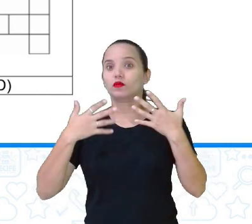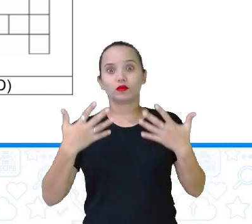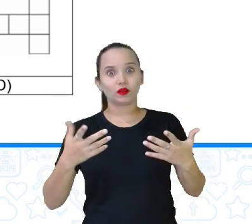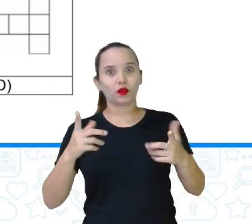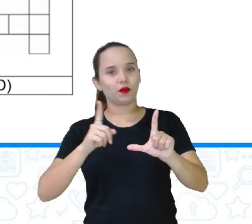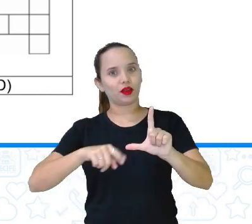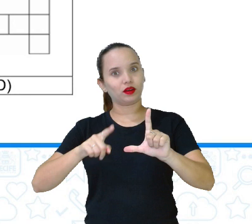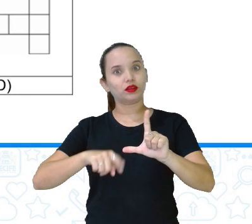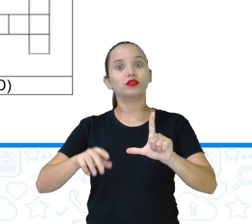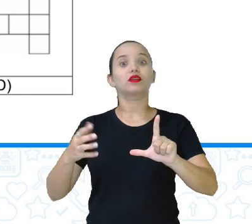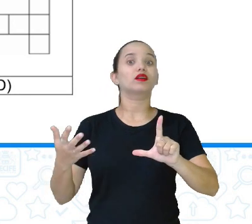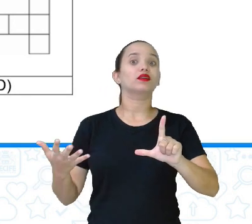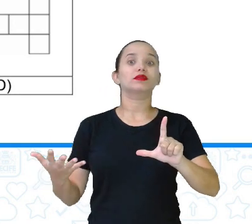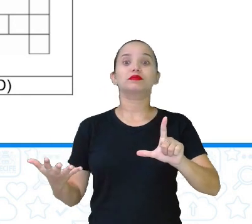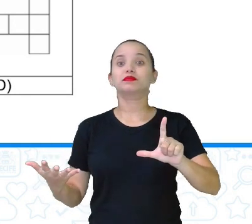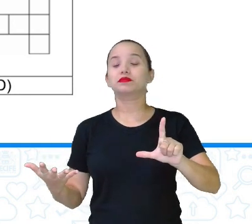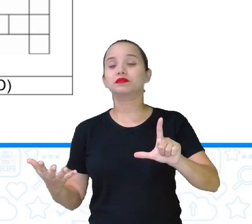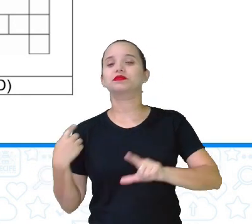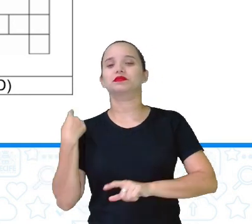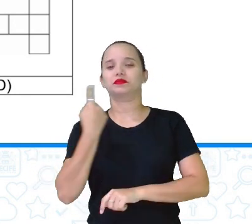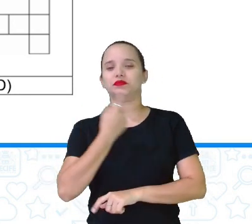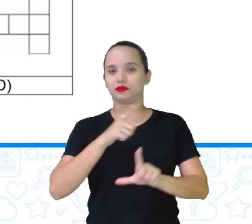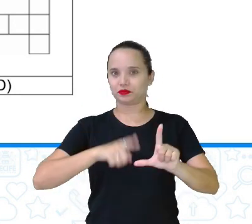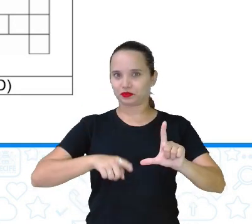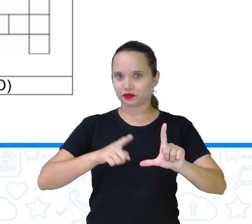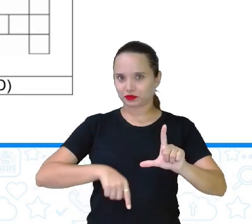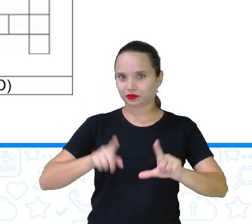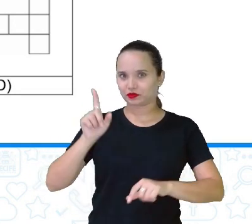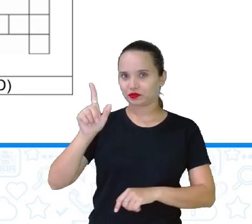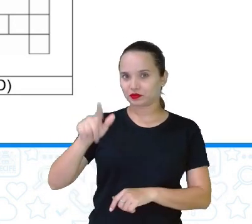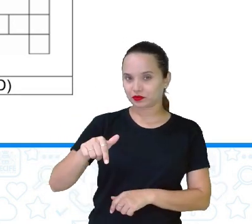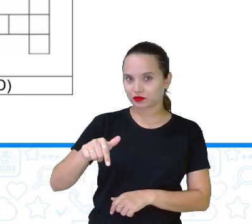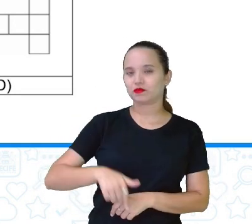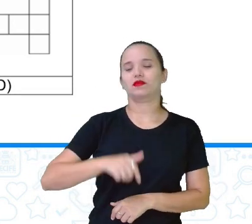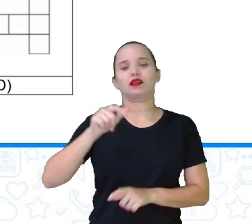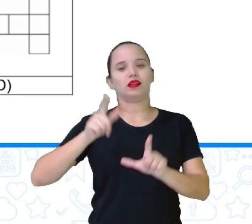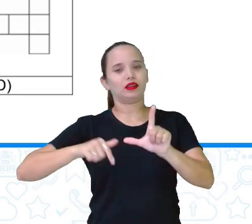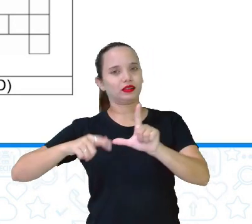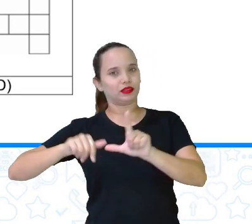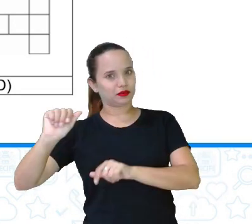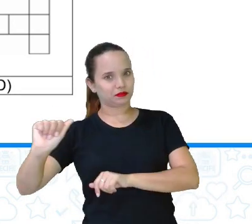letra... nossa letra é a A.